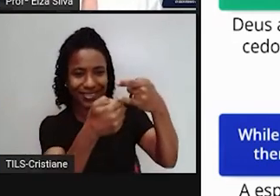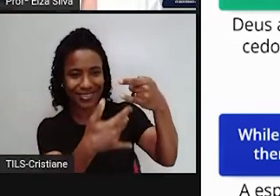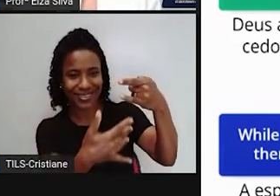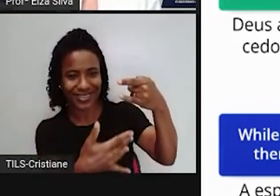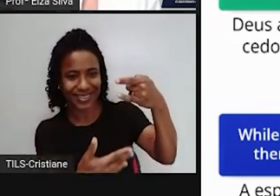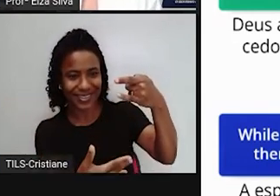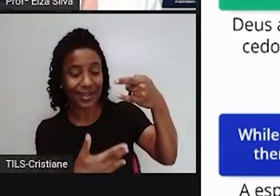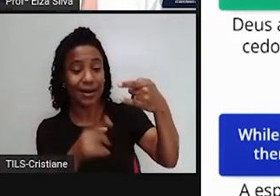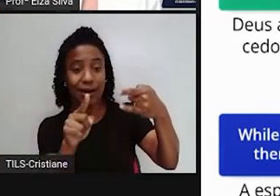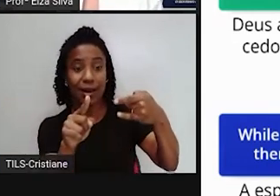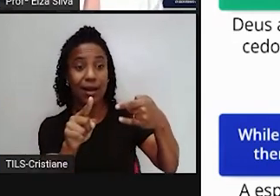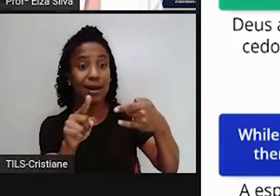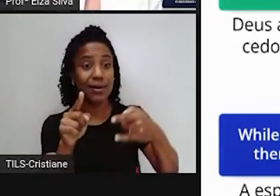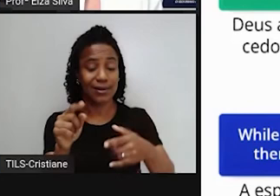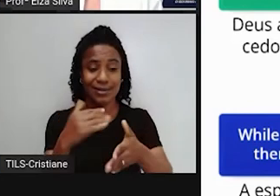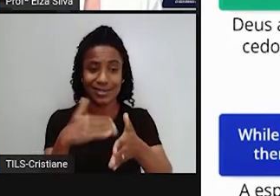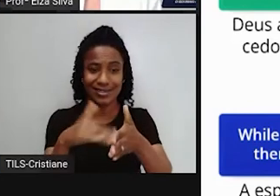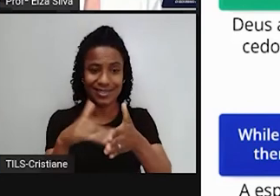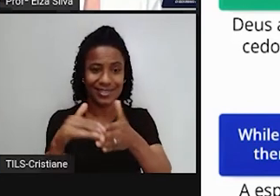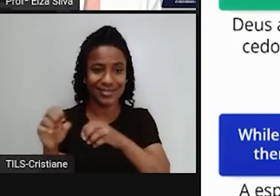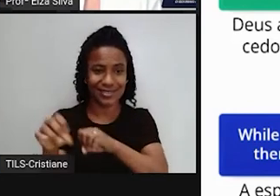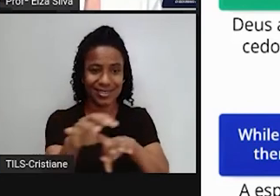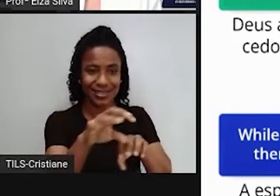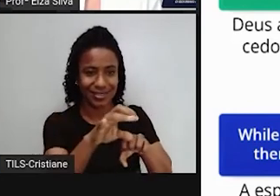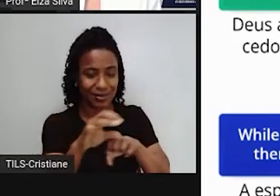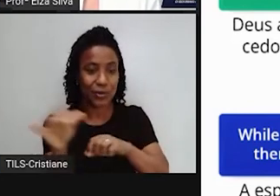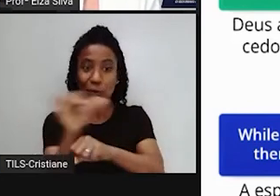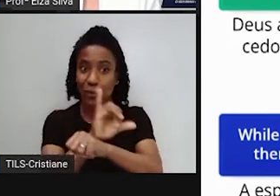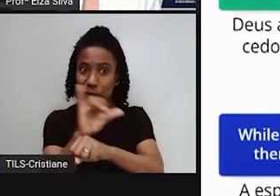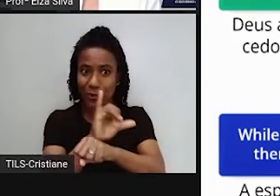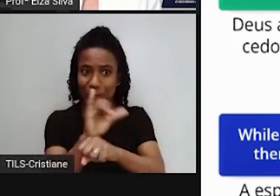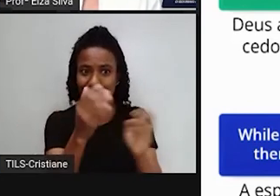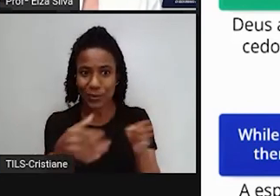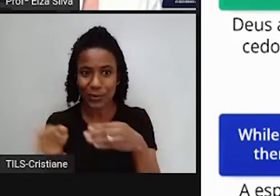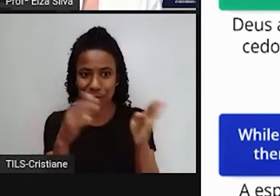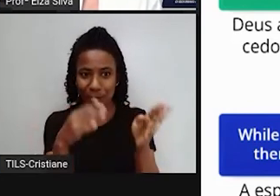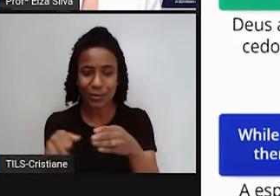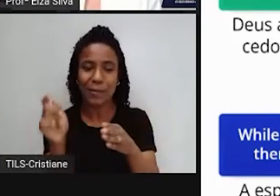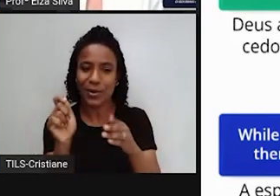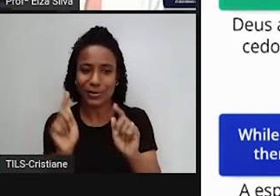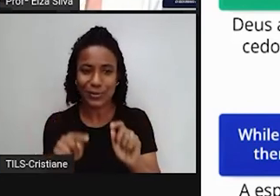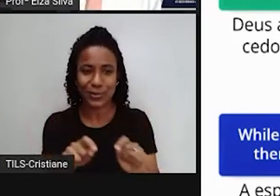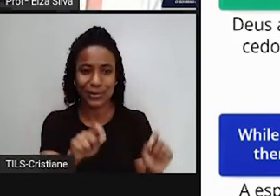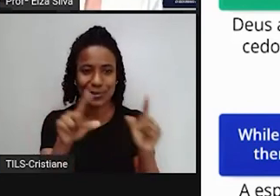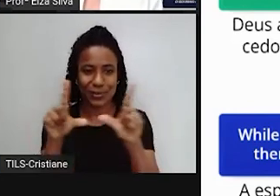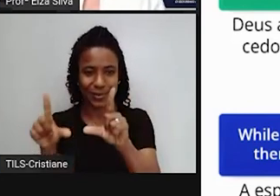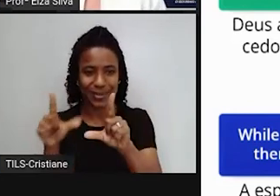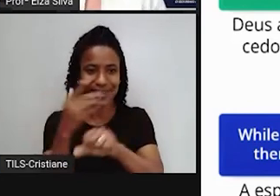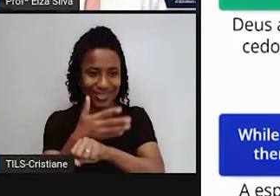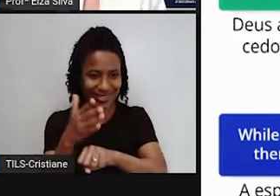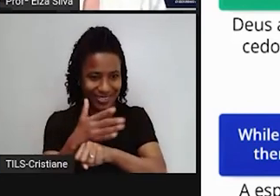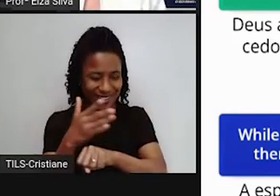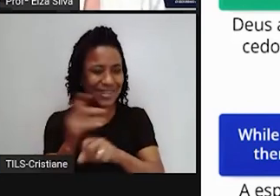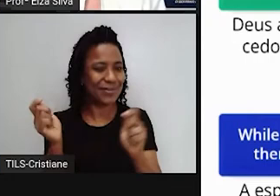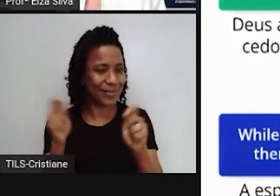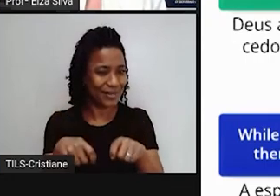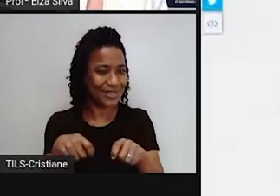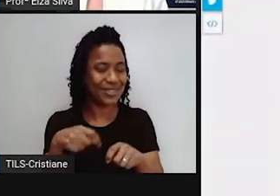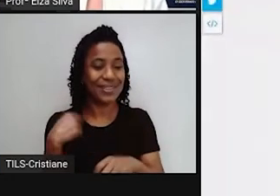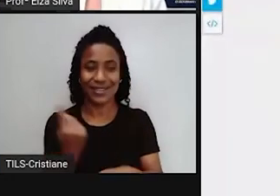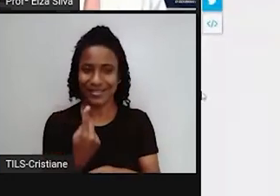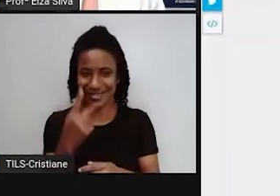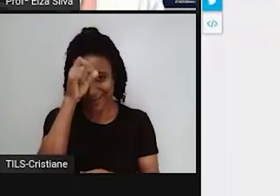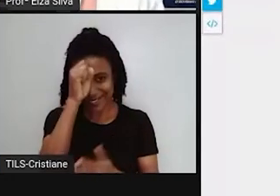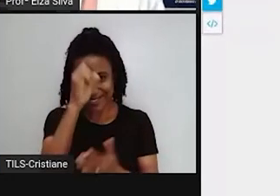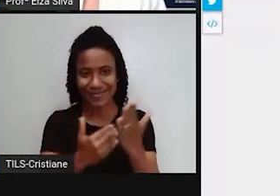possa praticar quantas vezes quiser. Ok? Let's go! Vamos aprender um pouquinho mais. Just a moment,